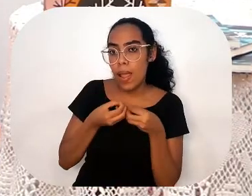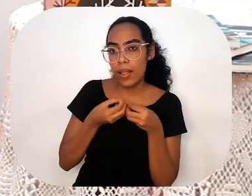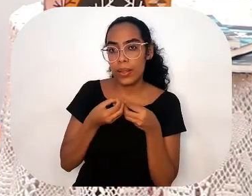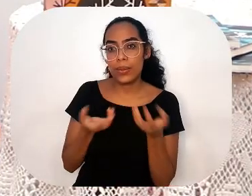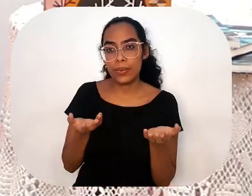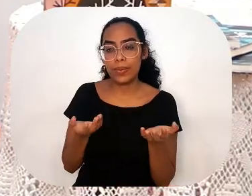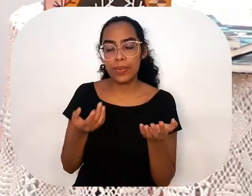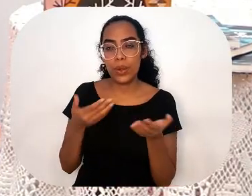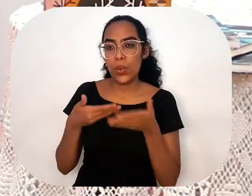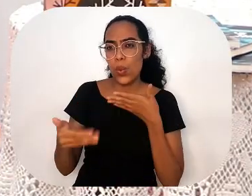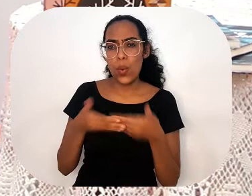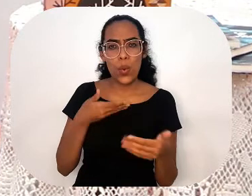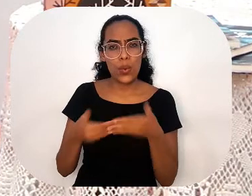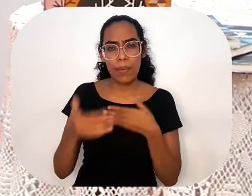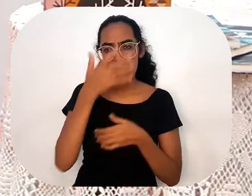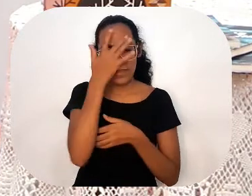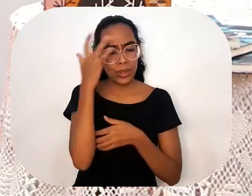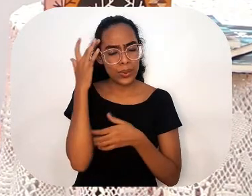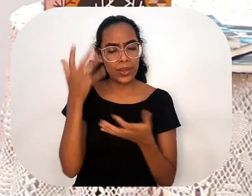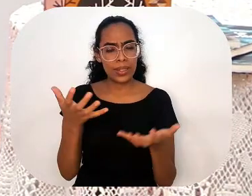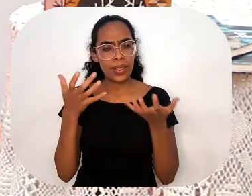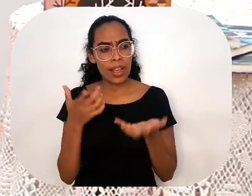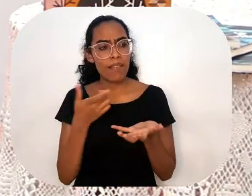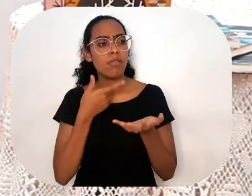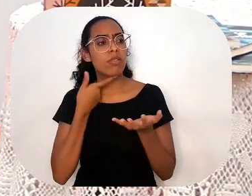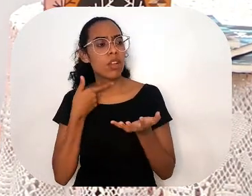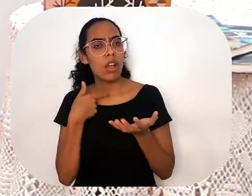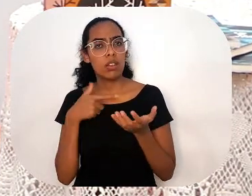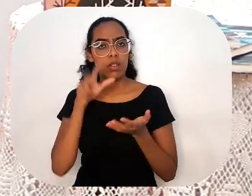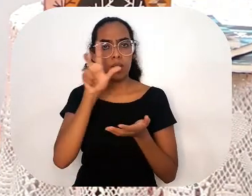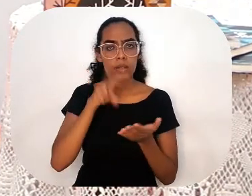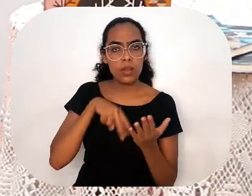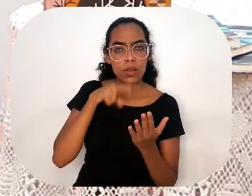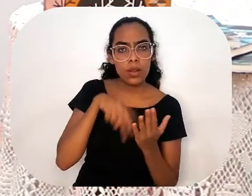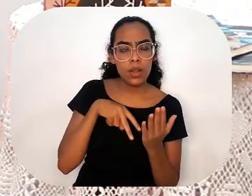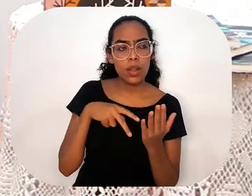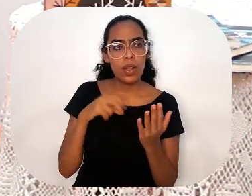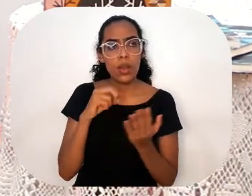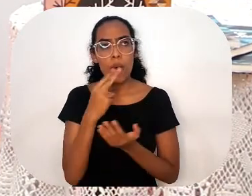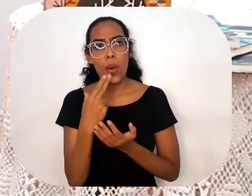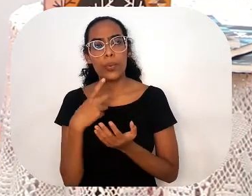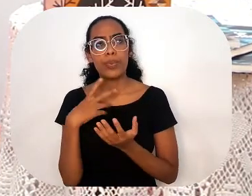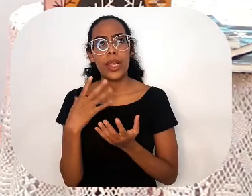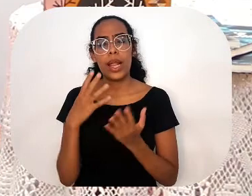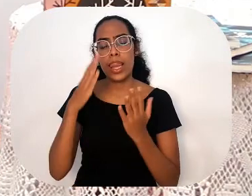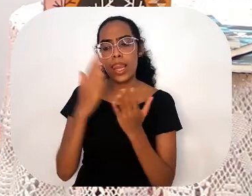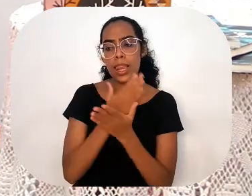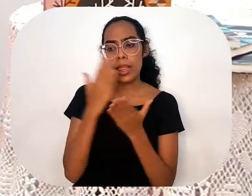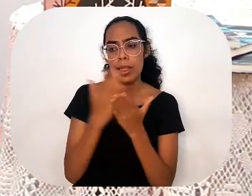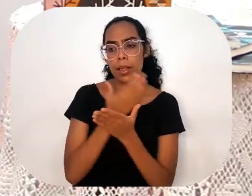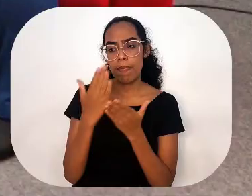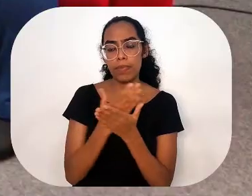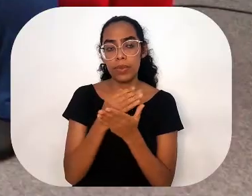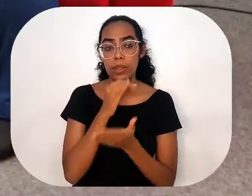da próxima das pessoas né Qualquer pessoa que tem vontade de ler tem condições de ler tem condições de ter um livro com